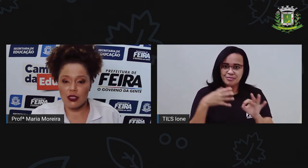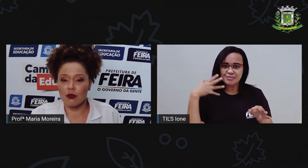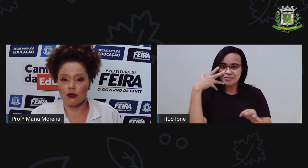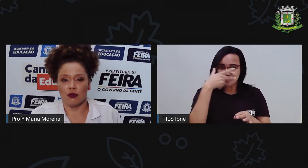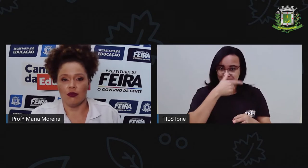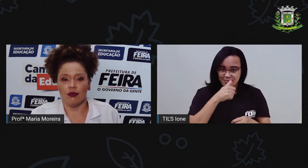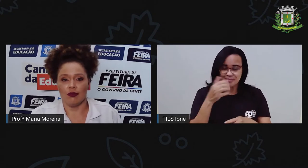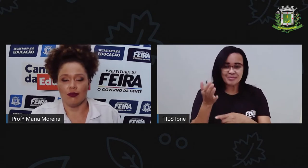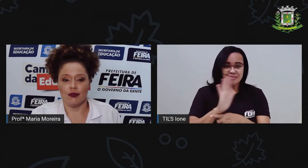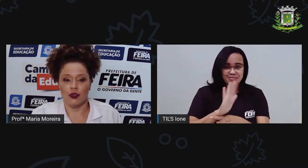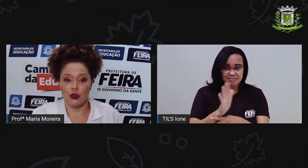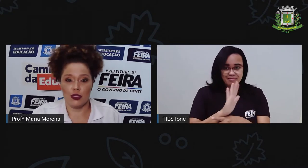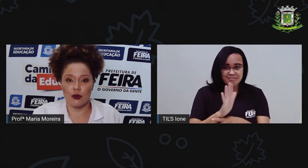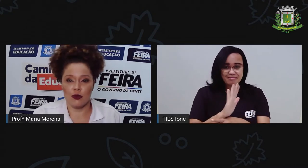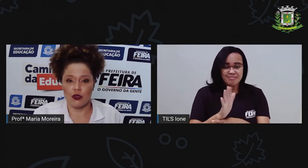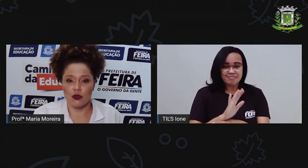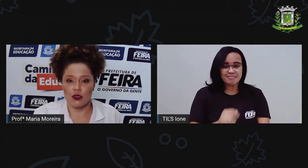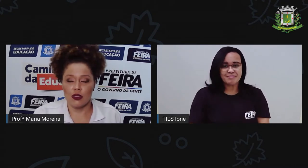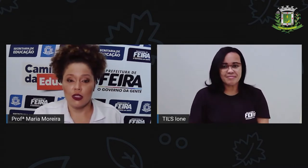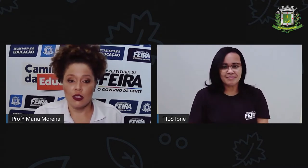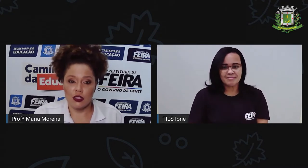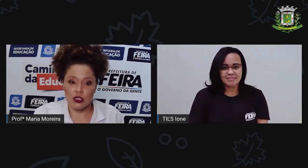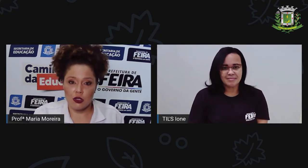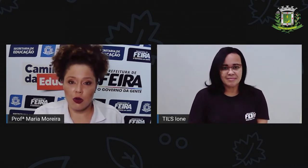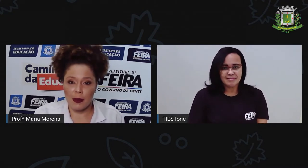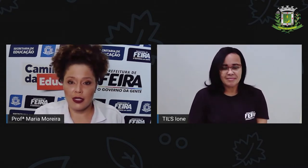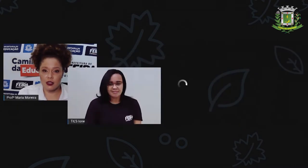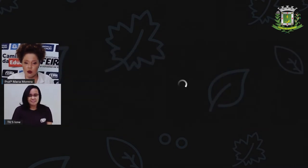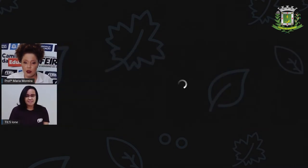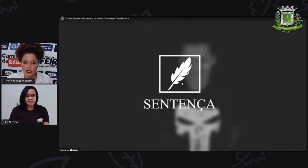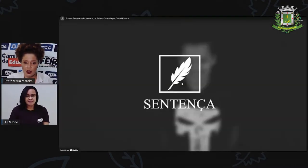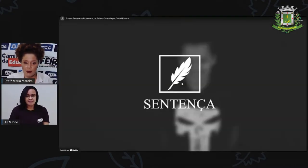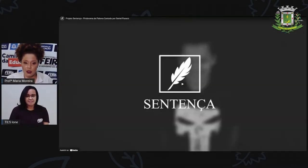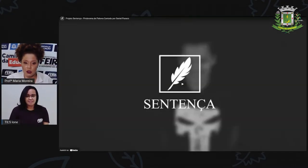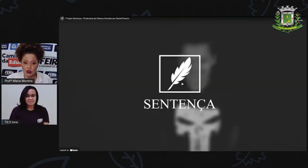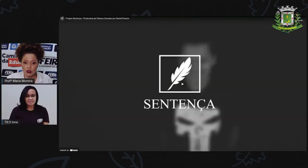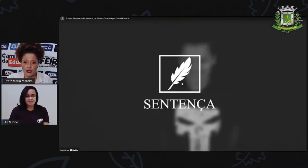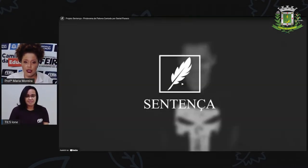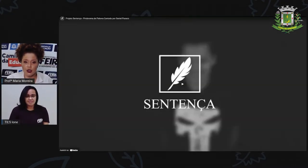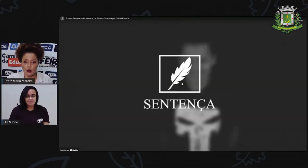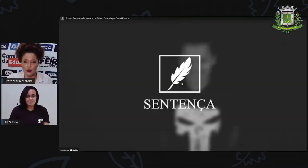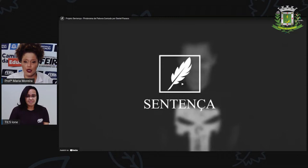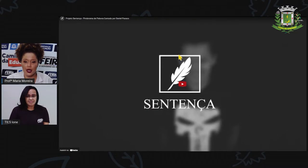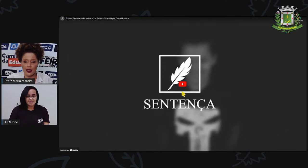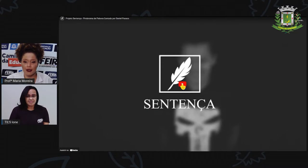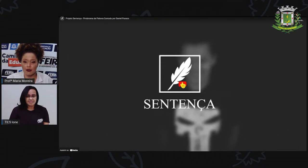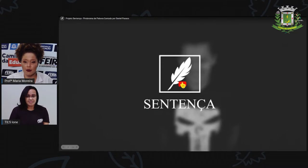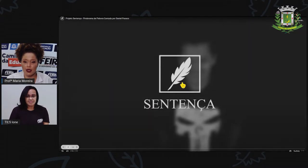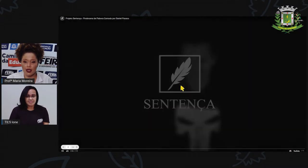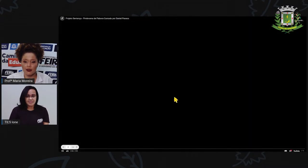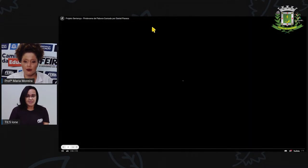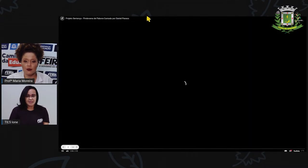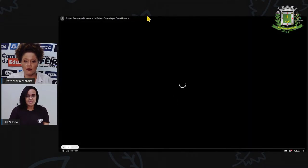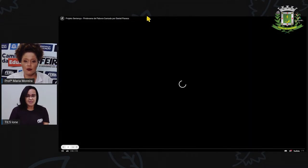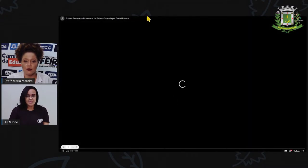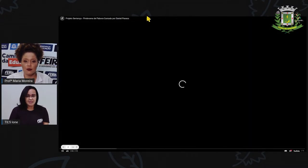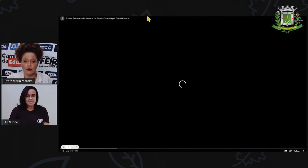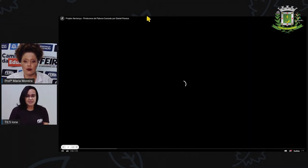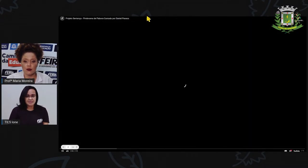É o que são? Dois segundinhos. Deixa só que apareceu o compartilhamento e é agora. Vamos lá.